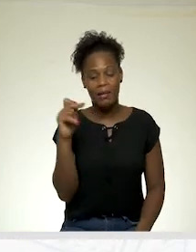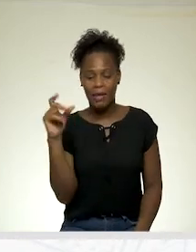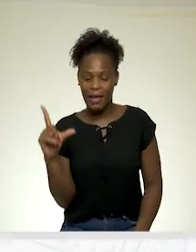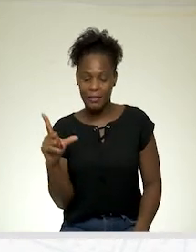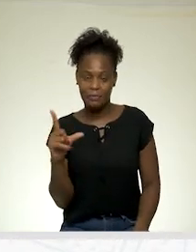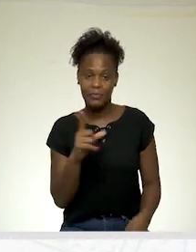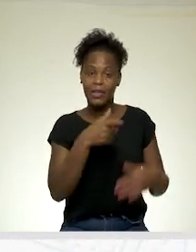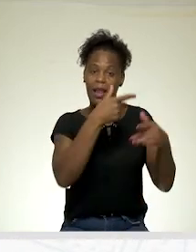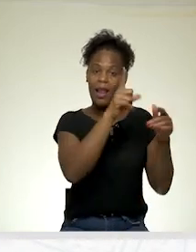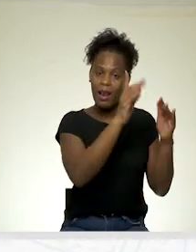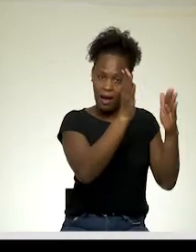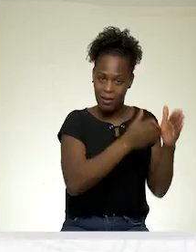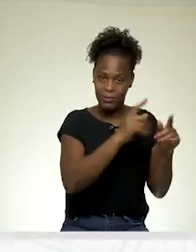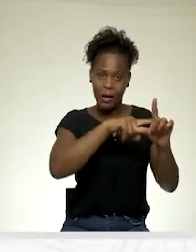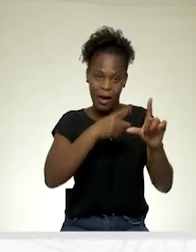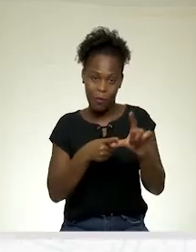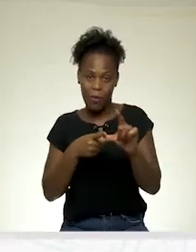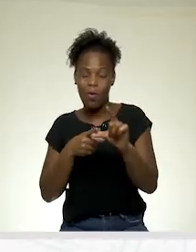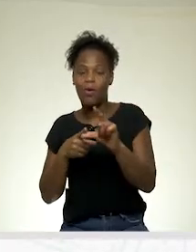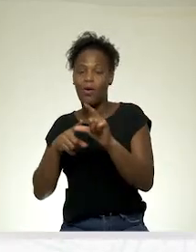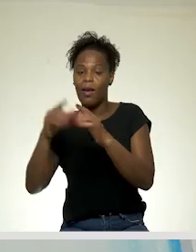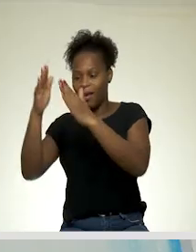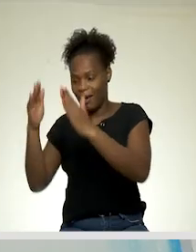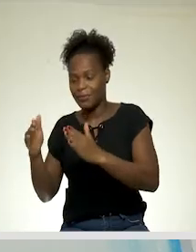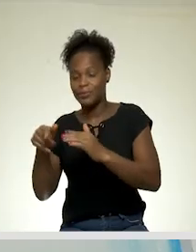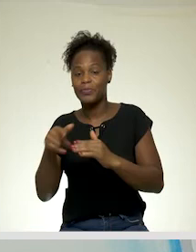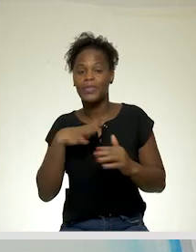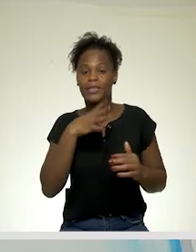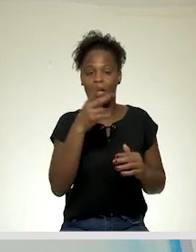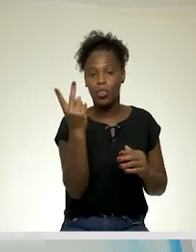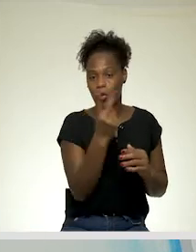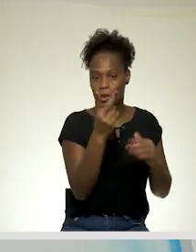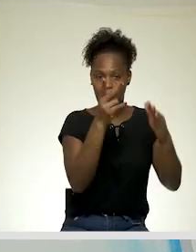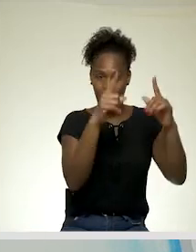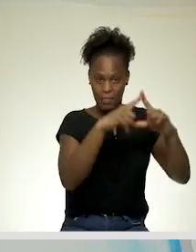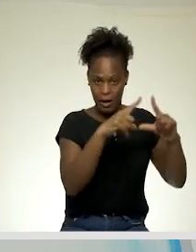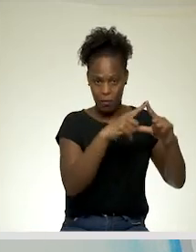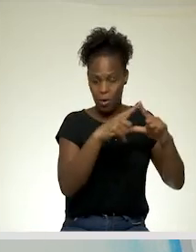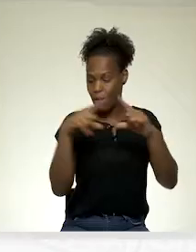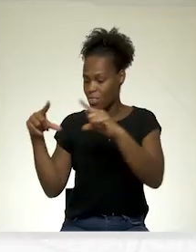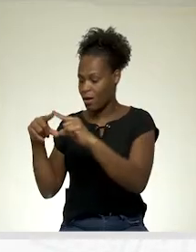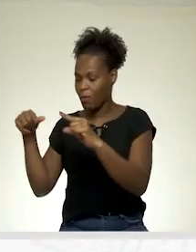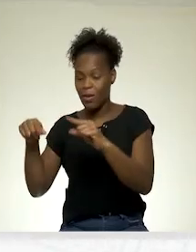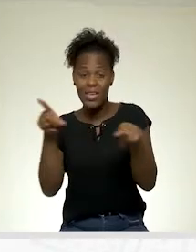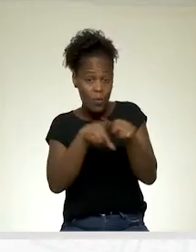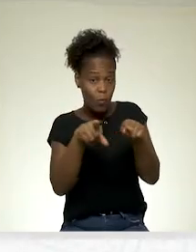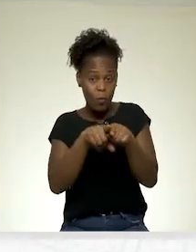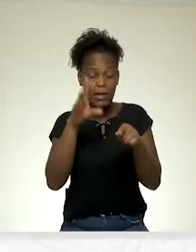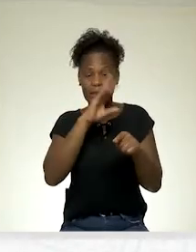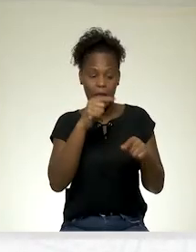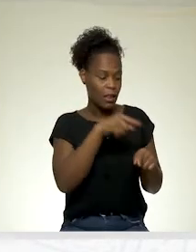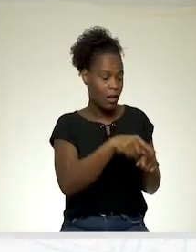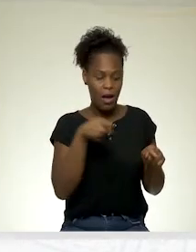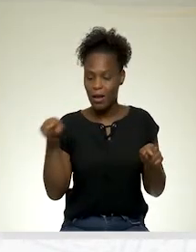LAL, lado, ângulo, lado. 2 triângulos são geometricamente iguais se tiverem